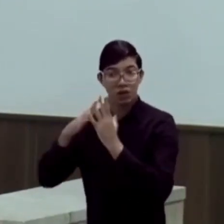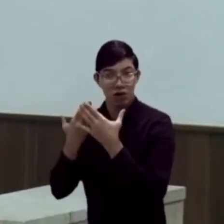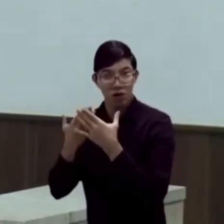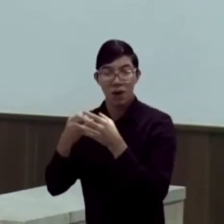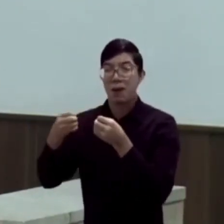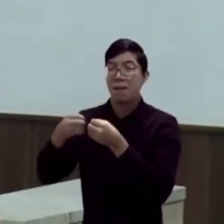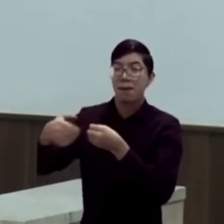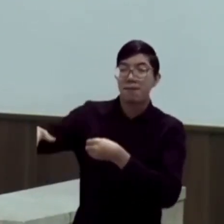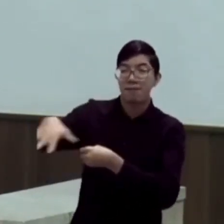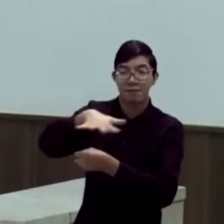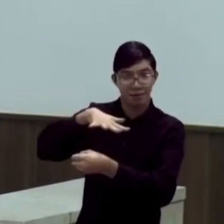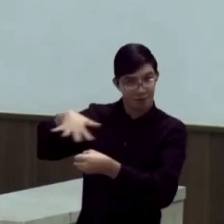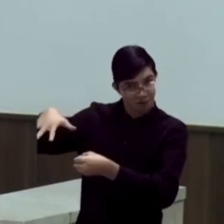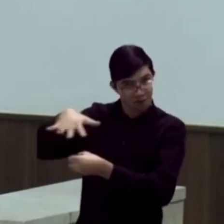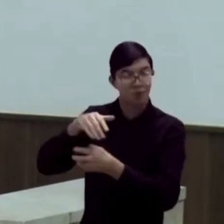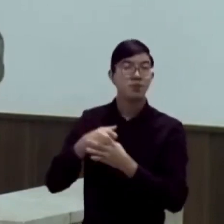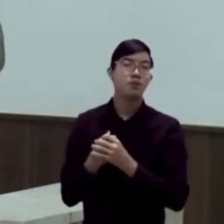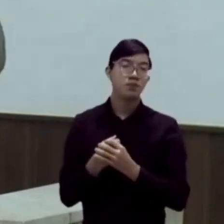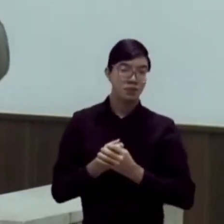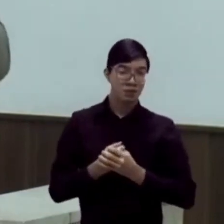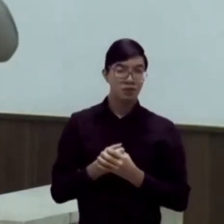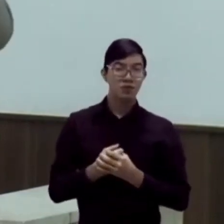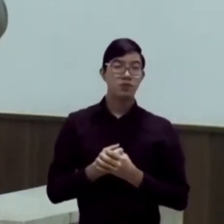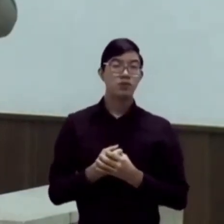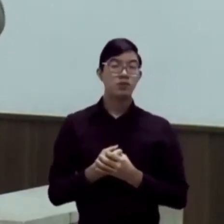também trazer a questão de